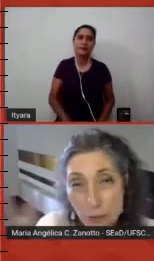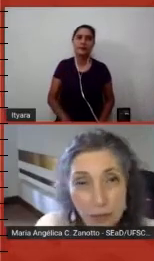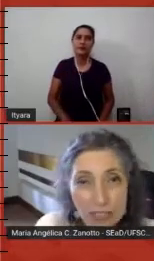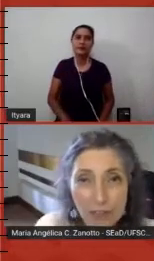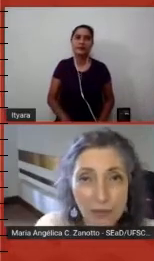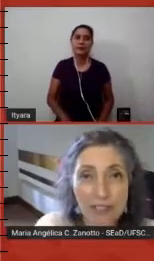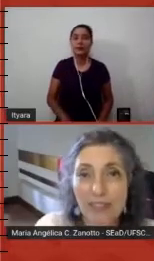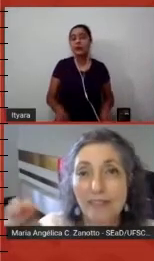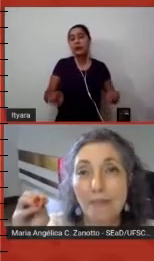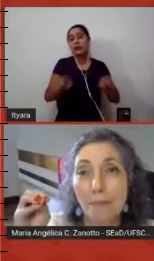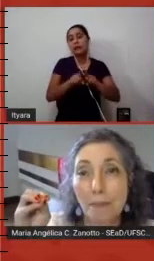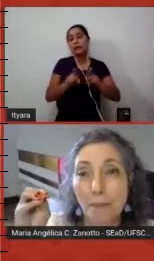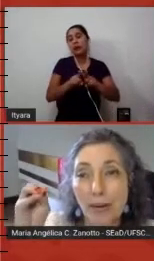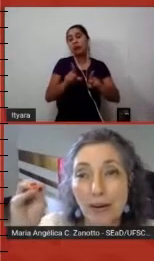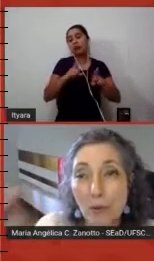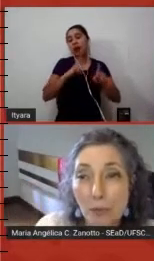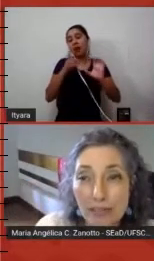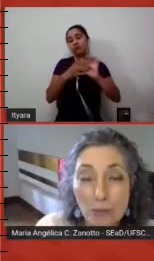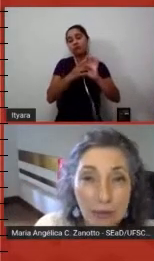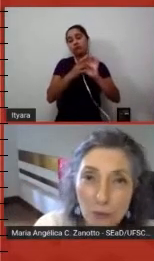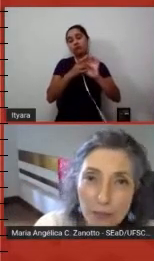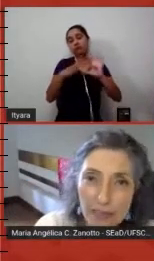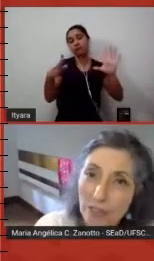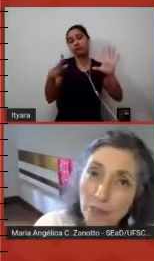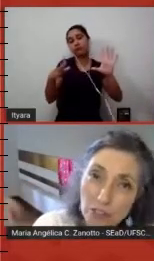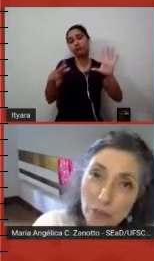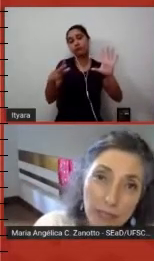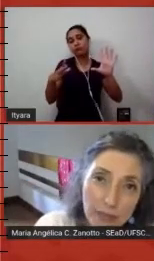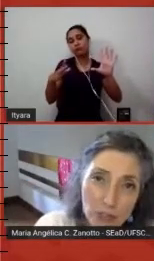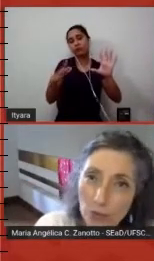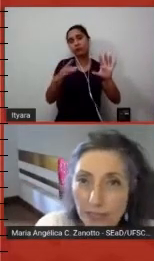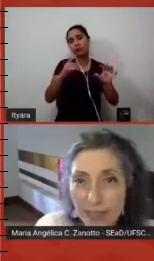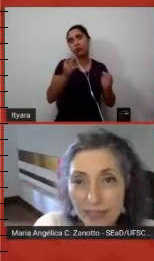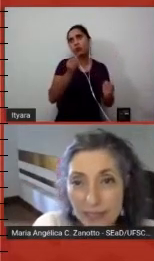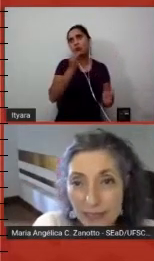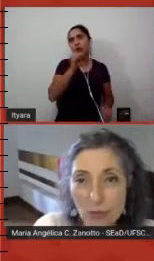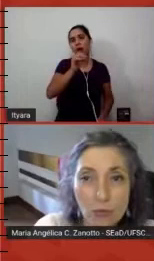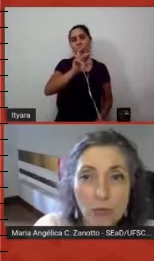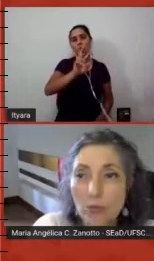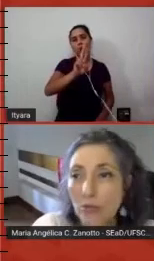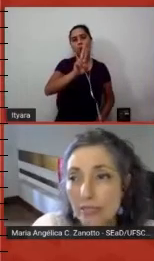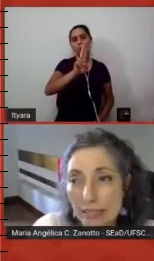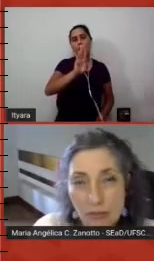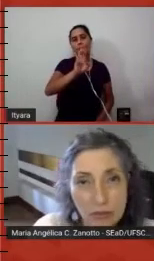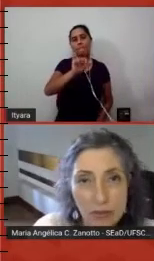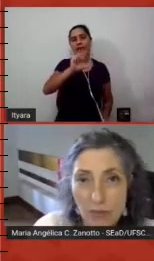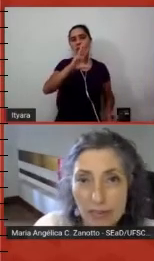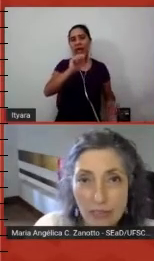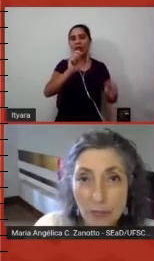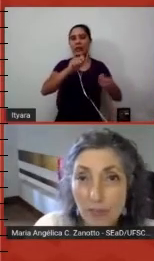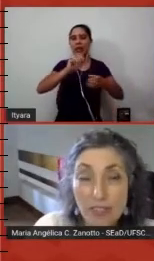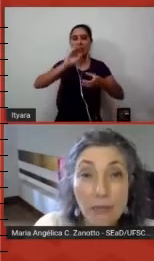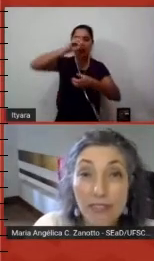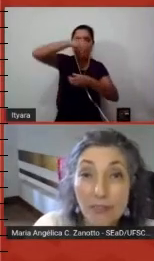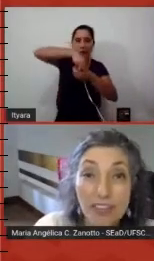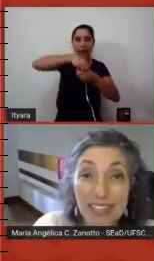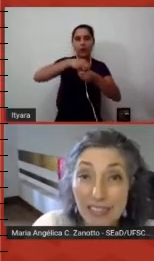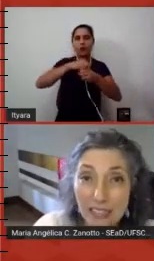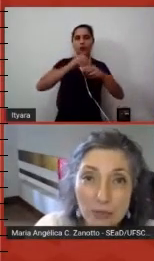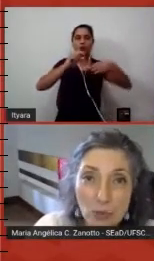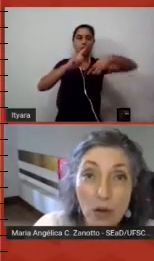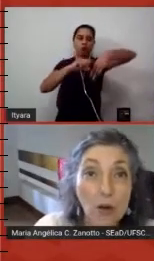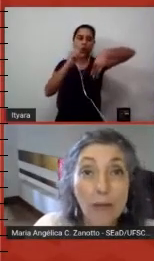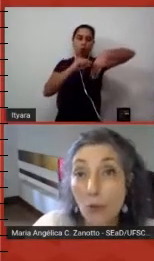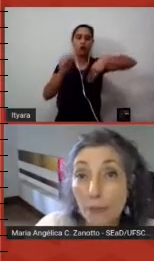e fica disponível assim. Para uma rubrica, você pode ter um banco de rubricas dentro do Moodle e dentro do Classroom, porque você não precisa